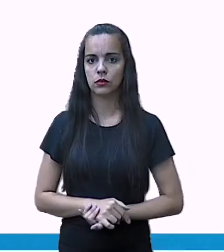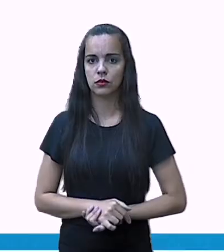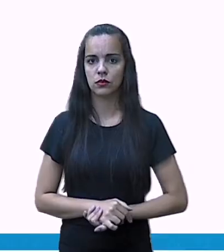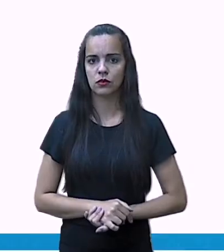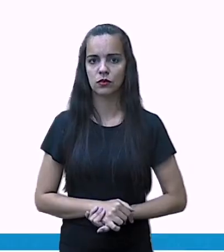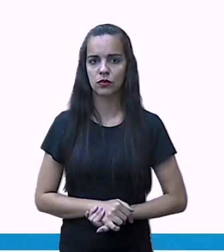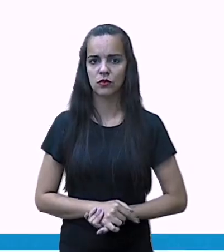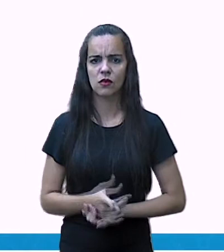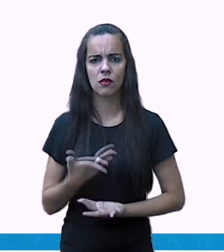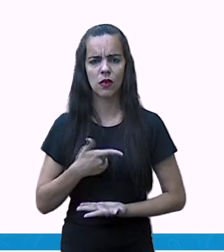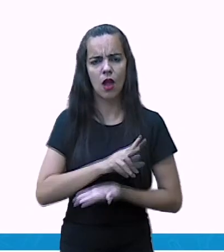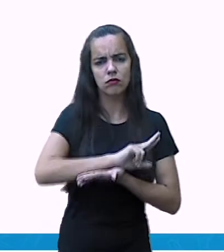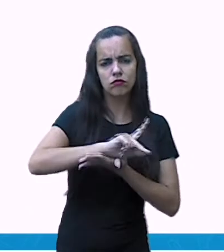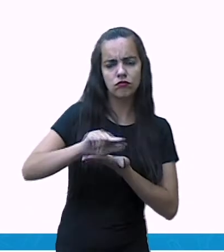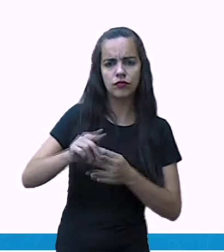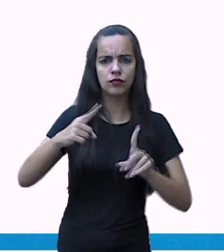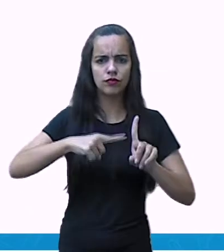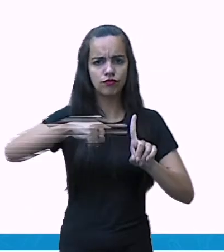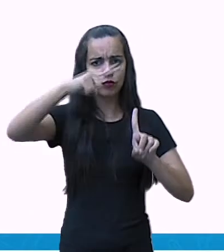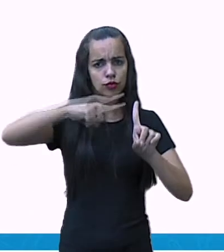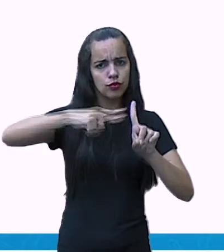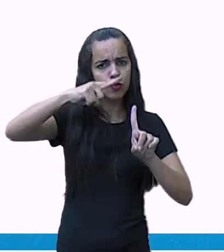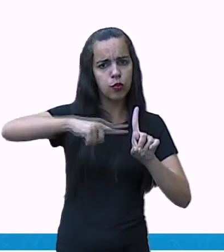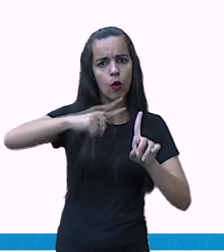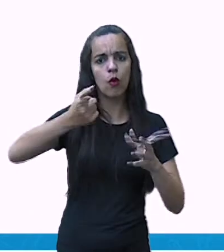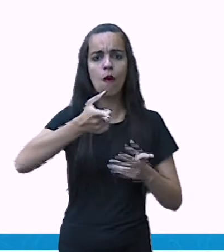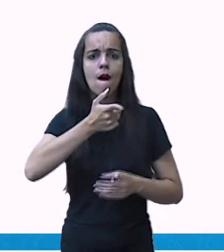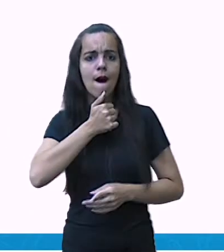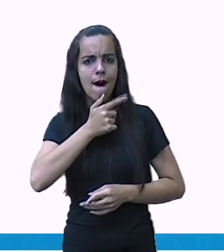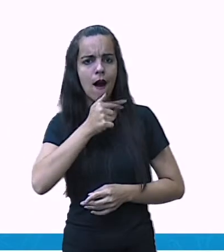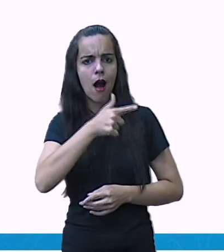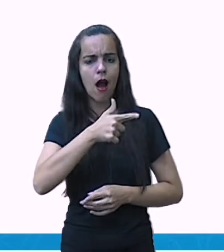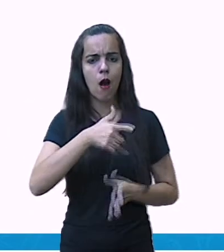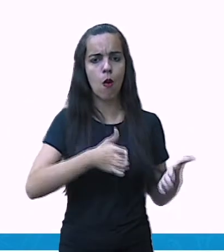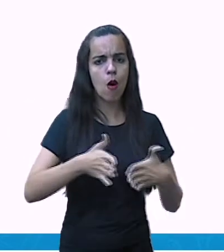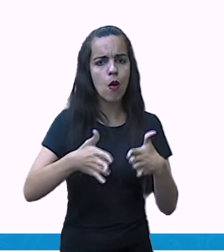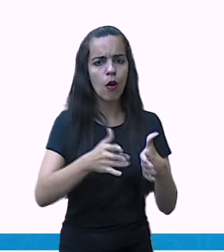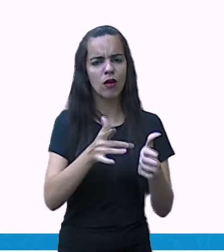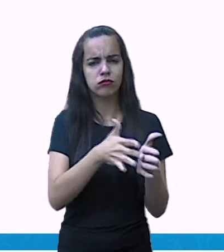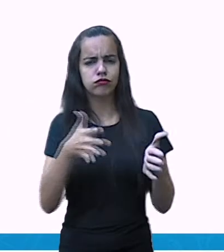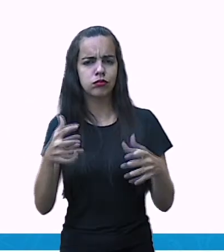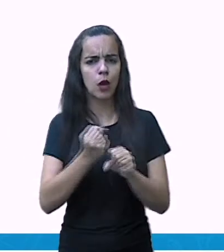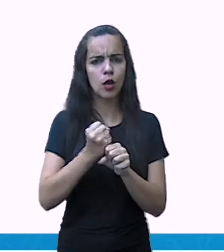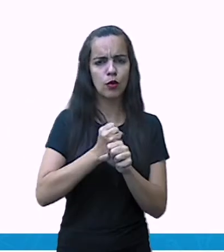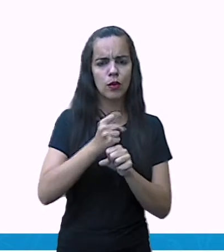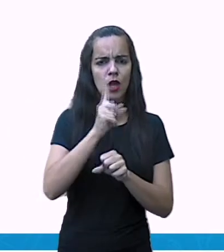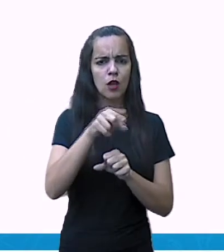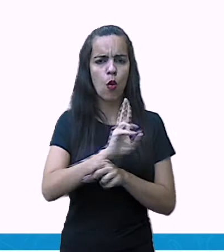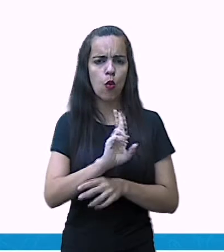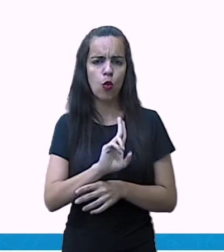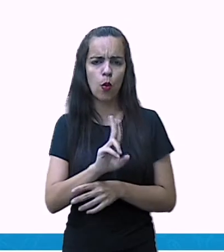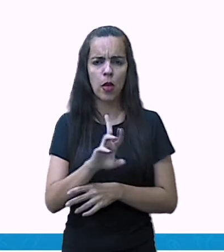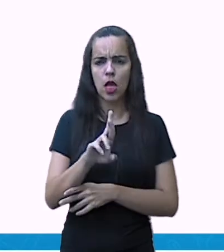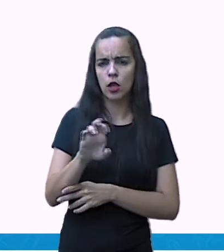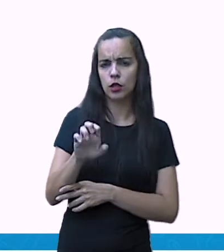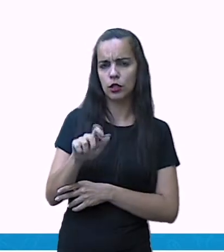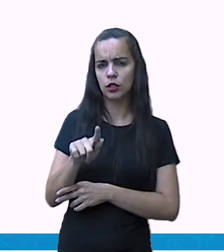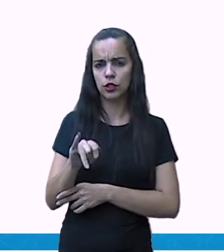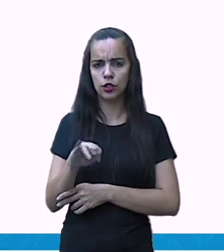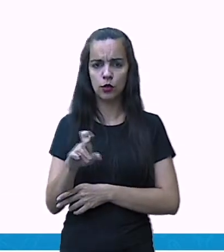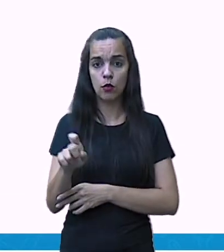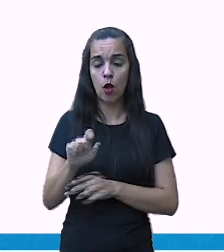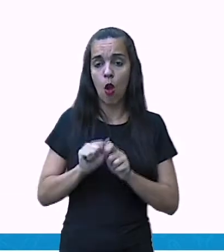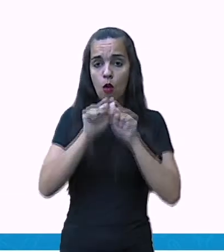A variação do volume das águas de um rio no período de ano é chamado de